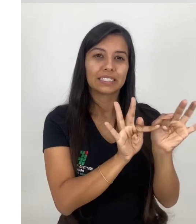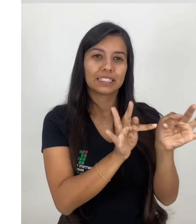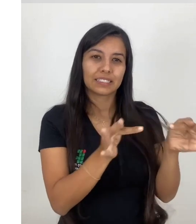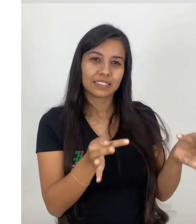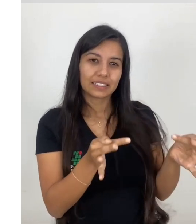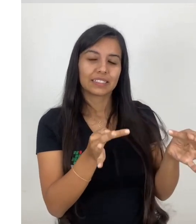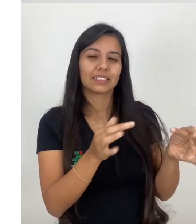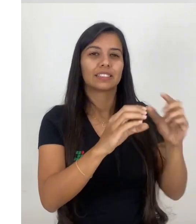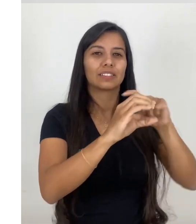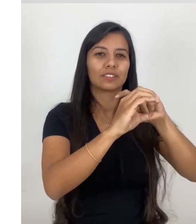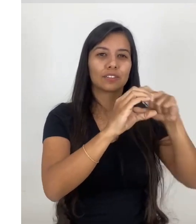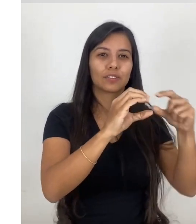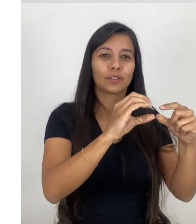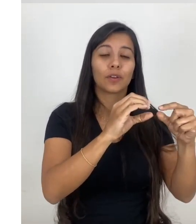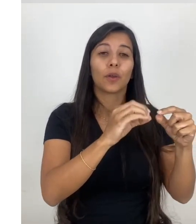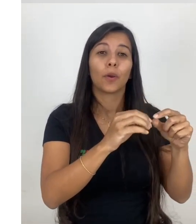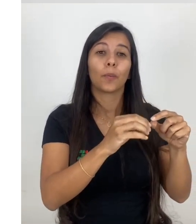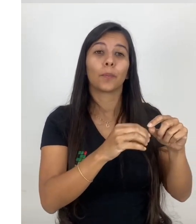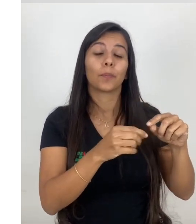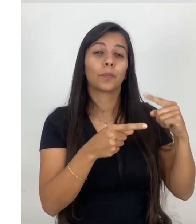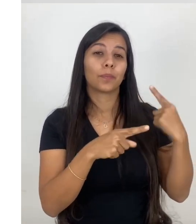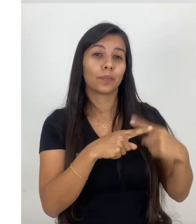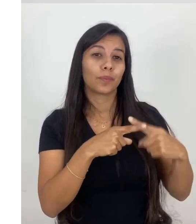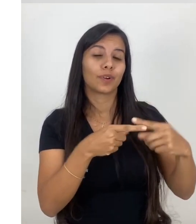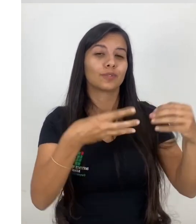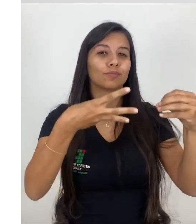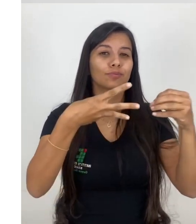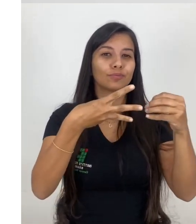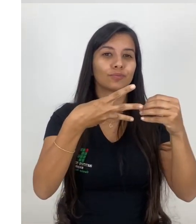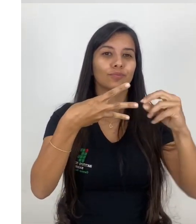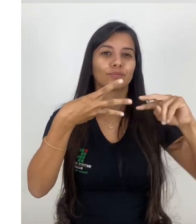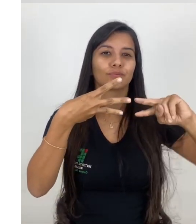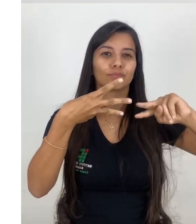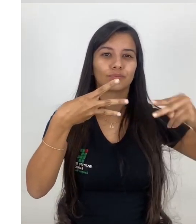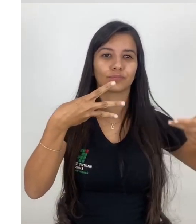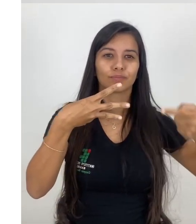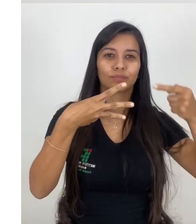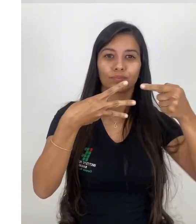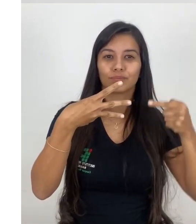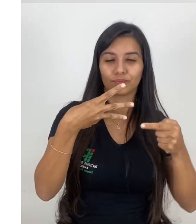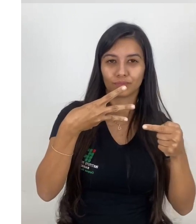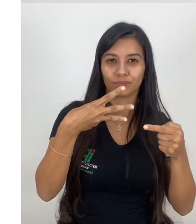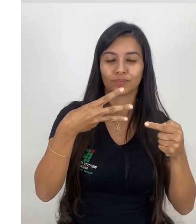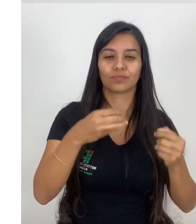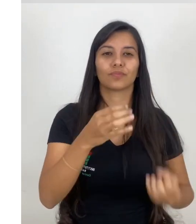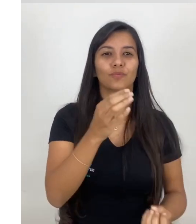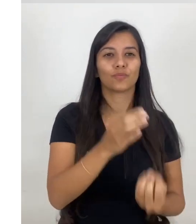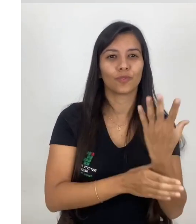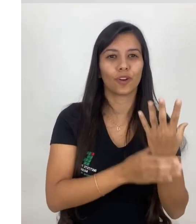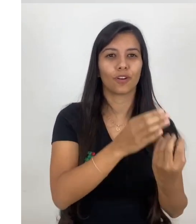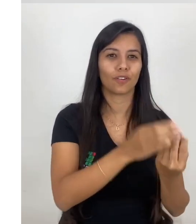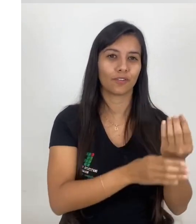está falando de células haploides, então elas vão ter uma placa equatorial simples aqui sendo formada.